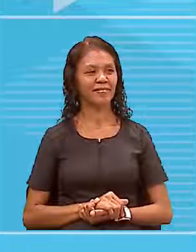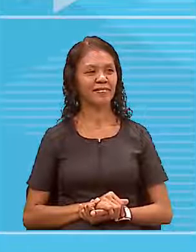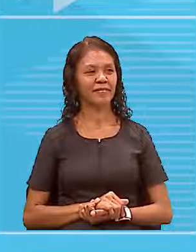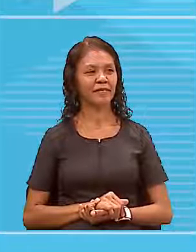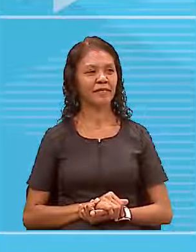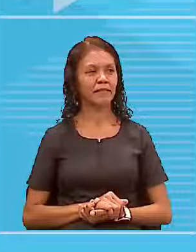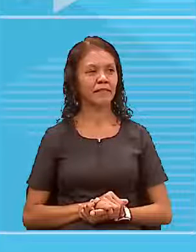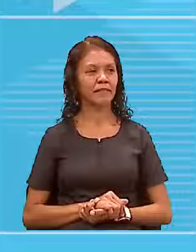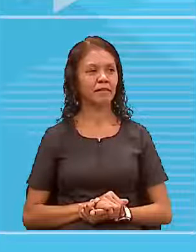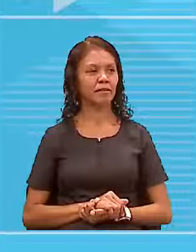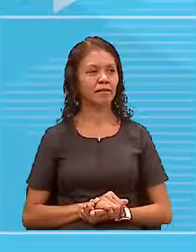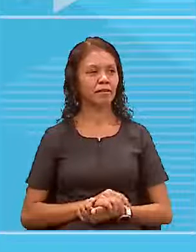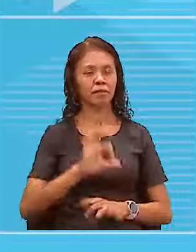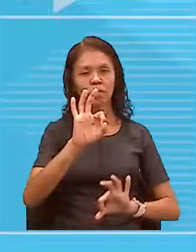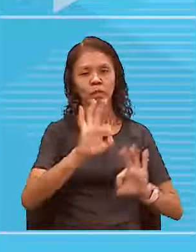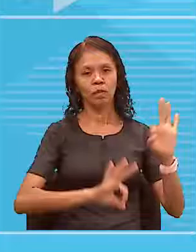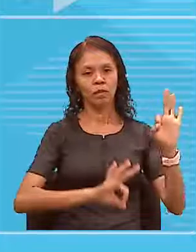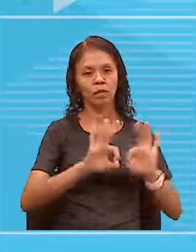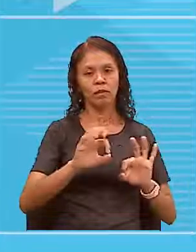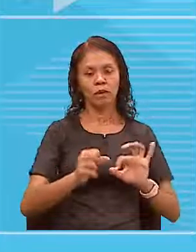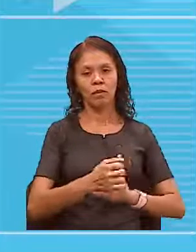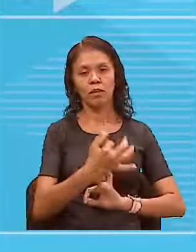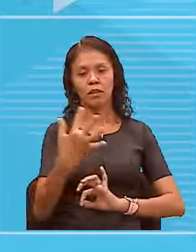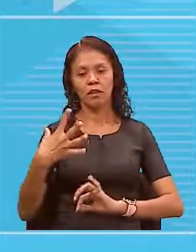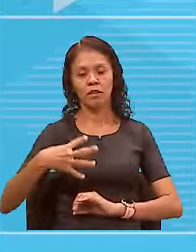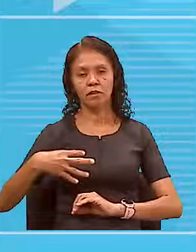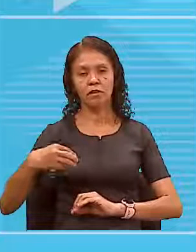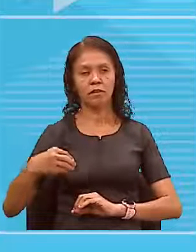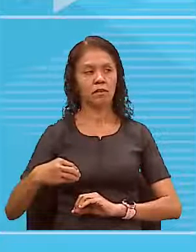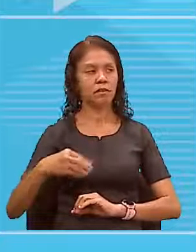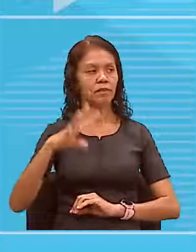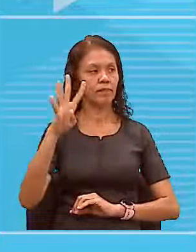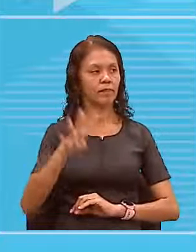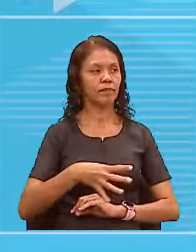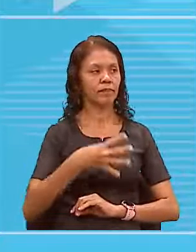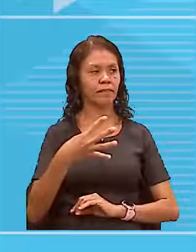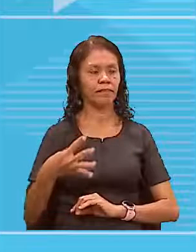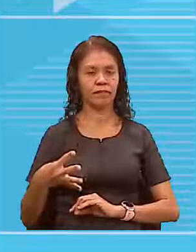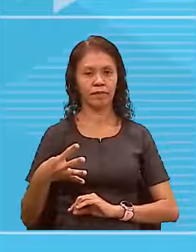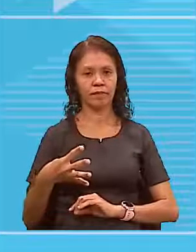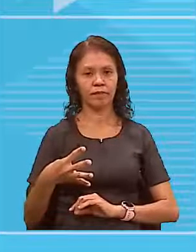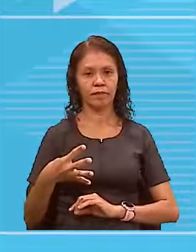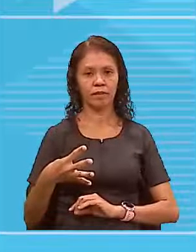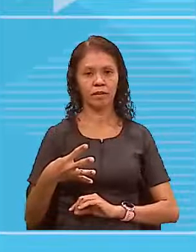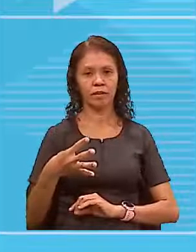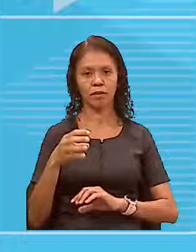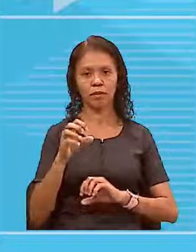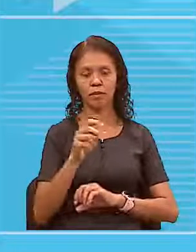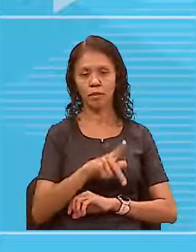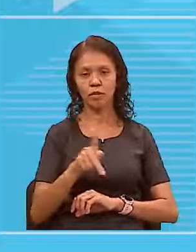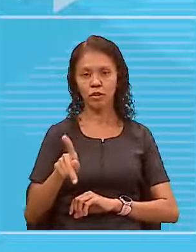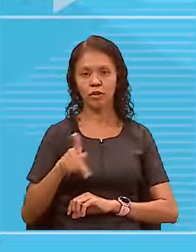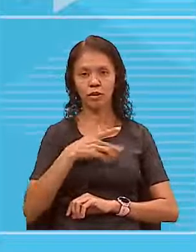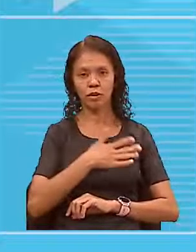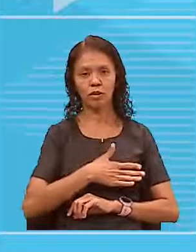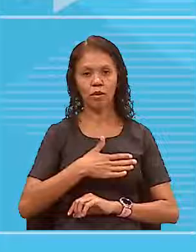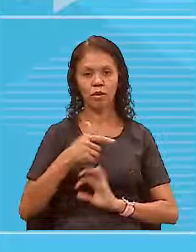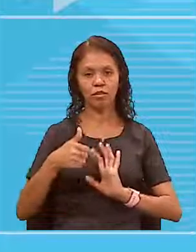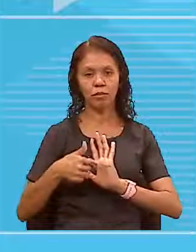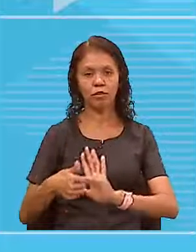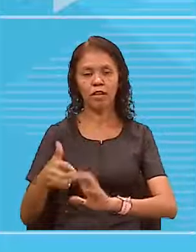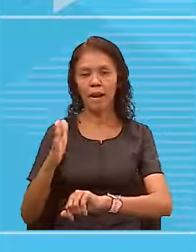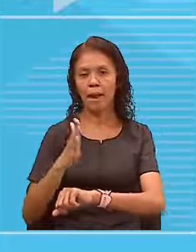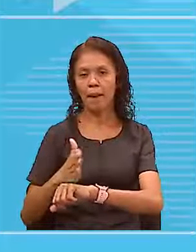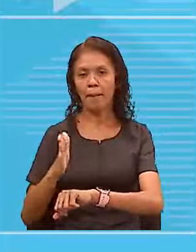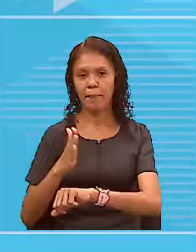prática, porque quando eu ministro aula de matemática, eu gosto de mostrar mais a prática. Eu gosto de mostrar